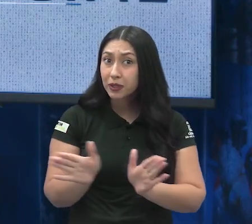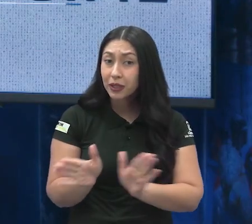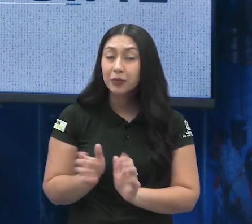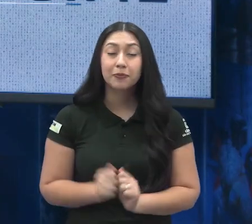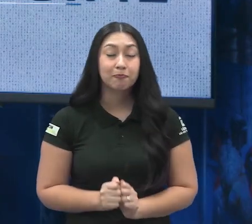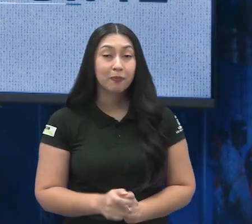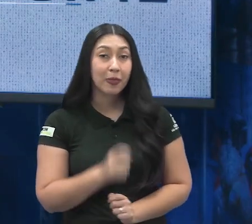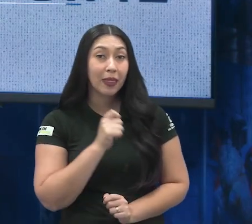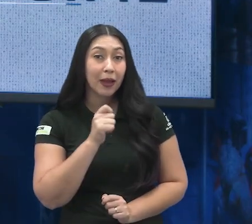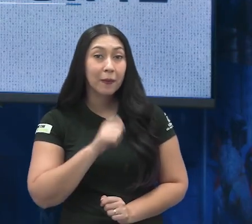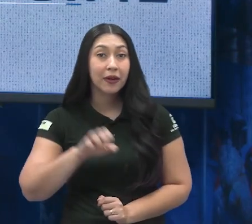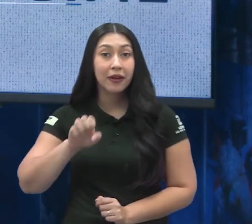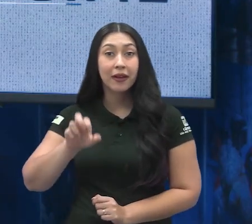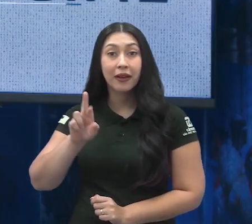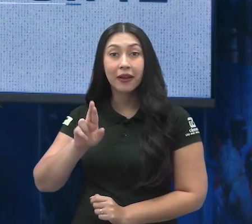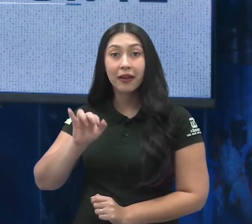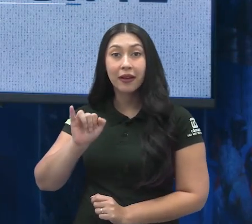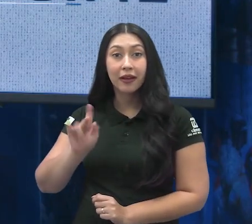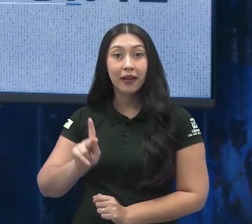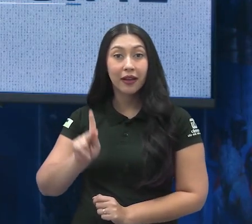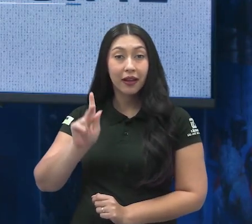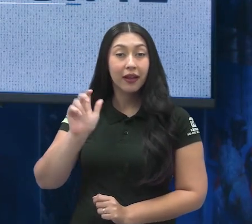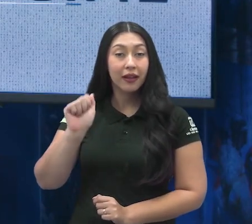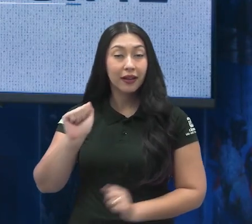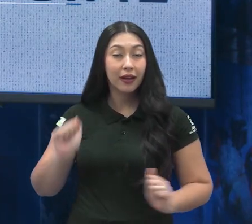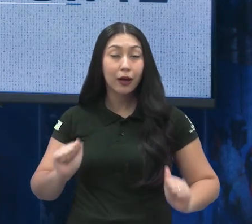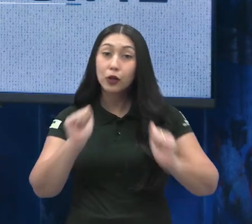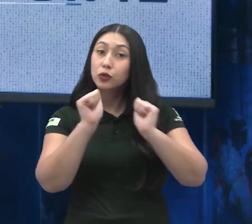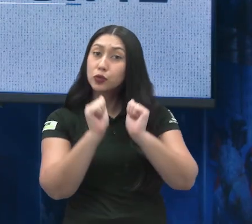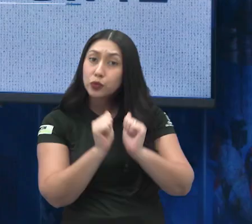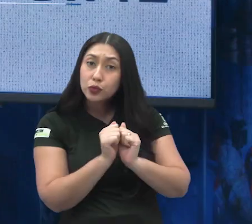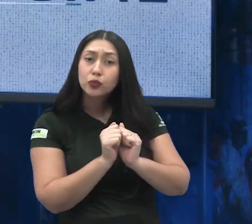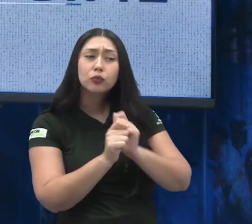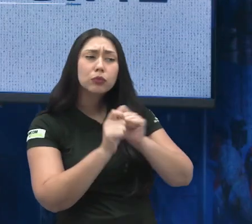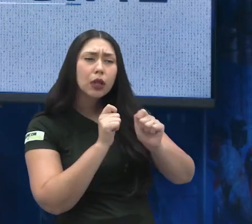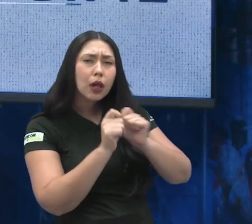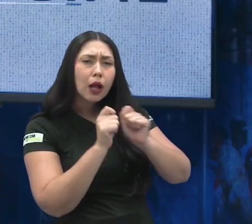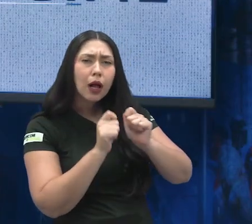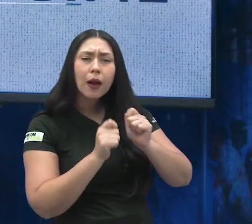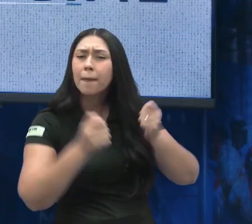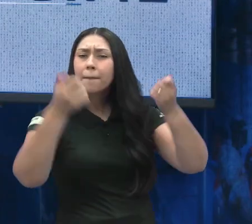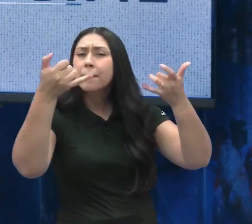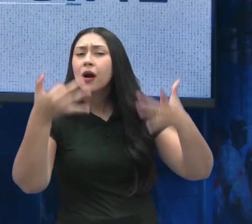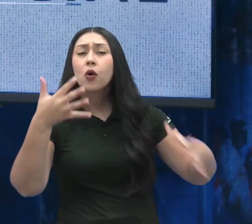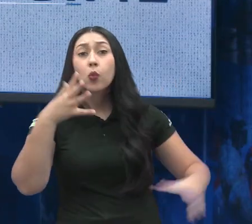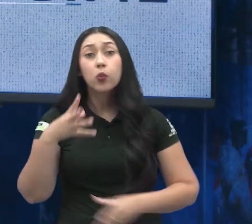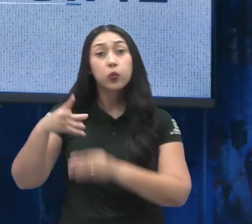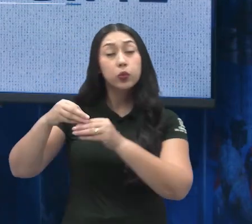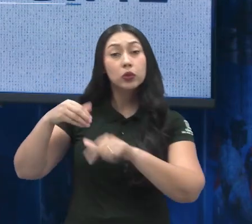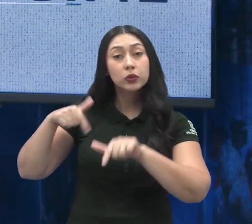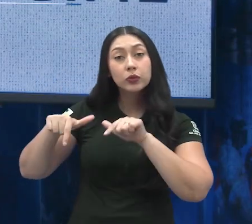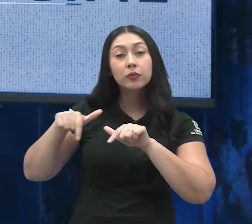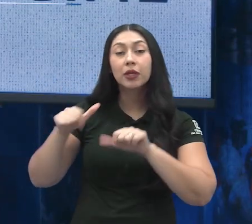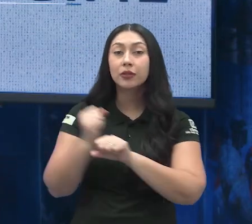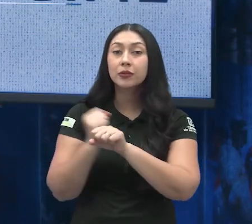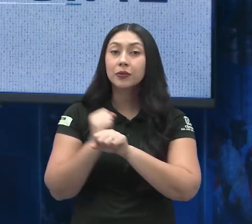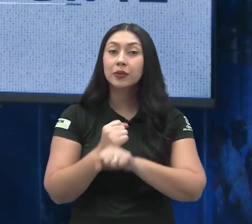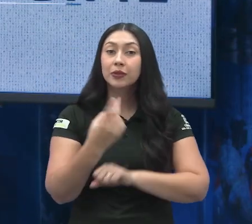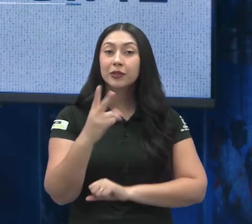A repórter Érica Azusa está com ele lá no estúdio para trazer um balanço para a gente sobre os trabalhos realizados